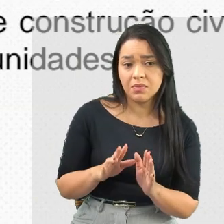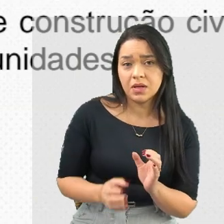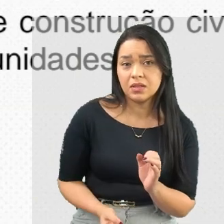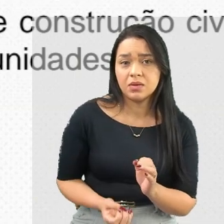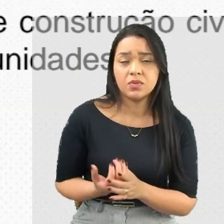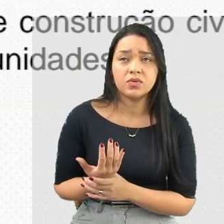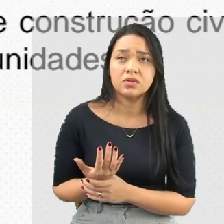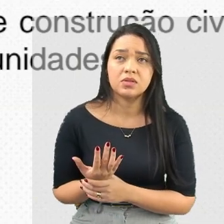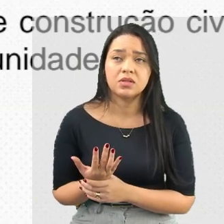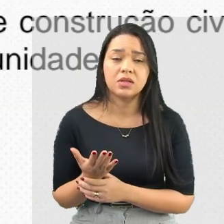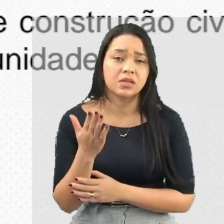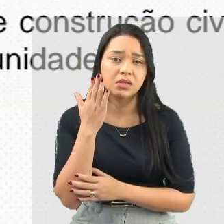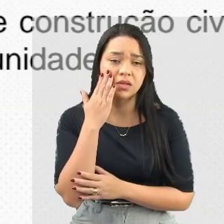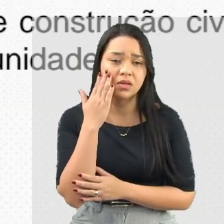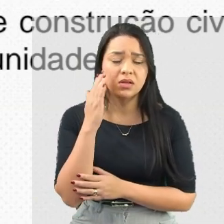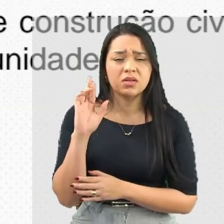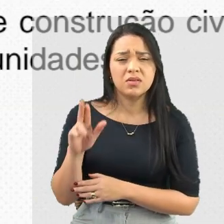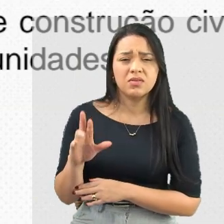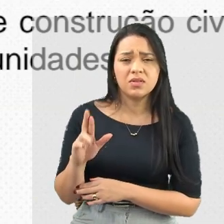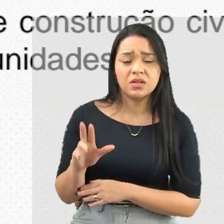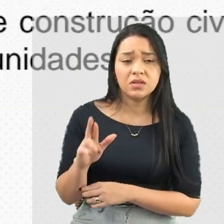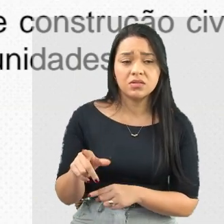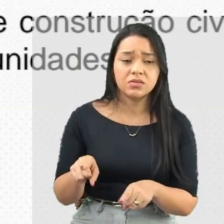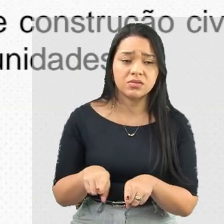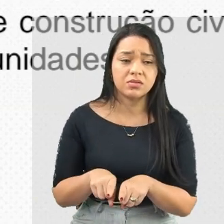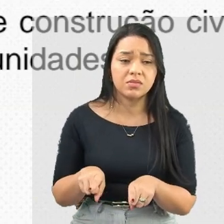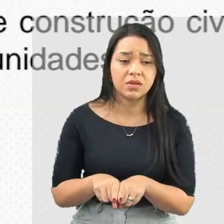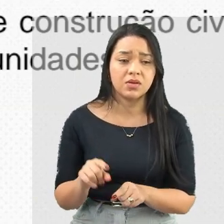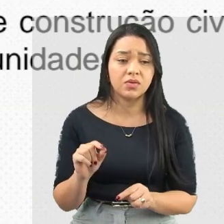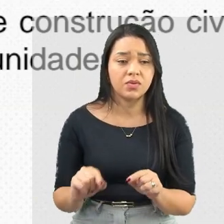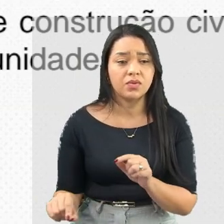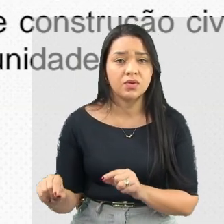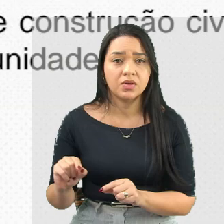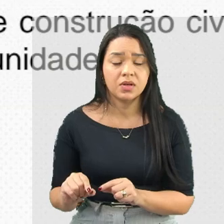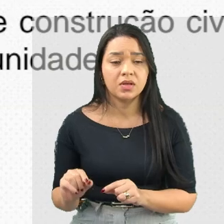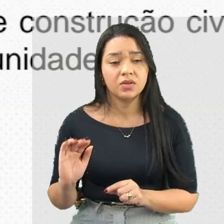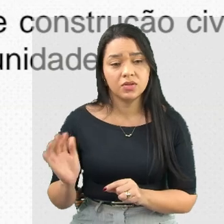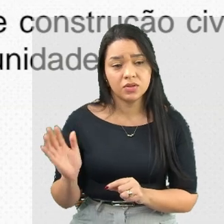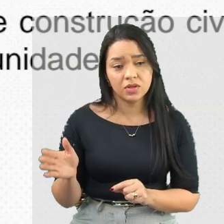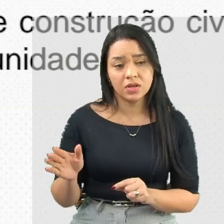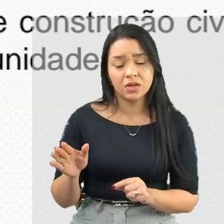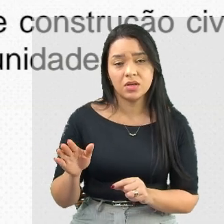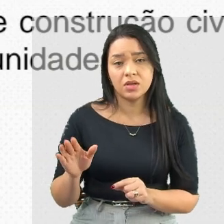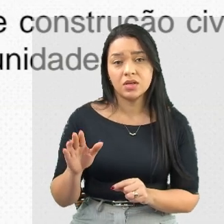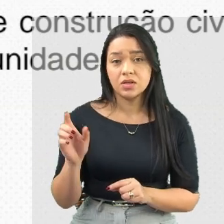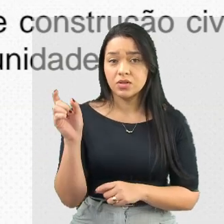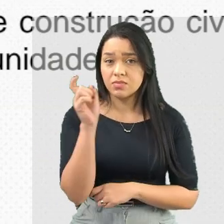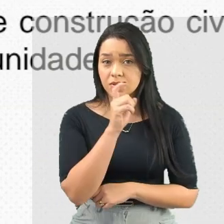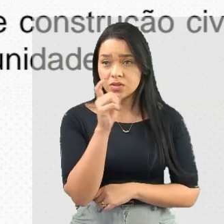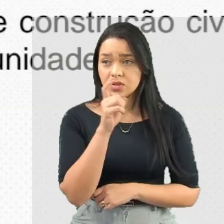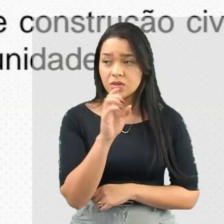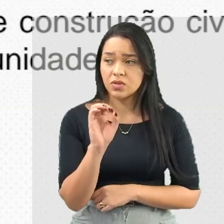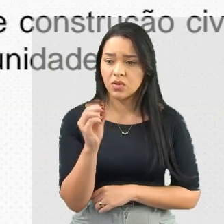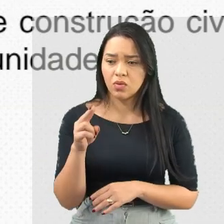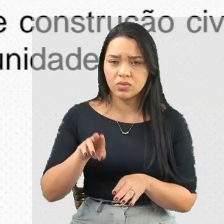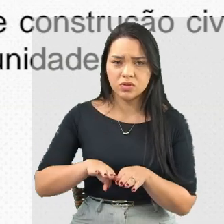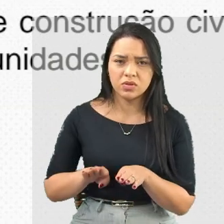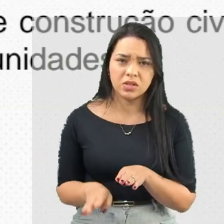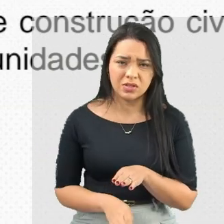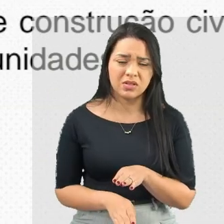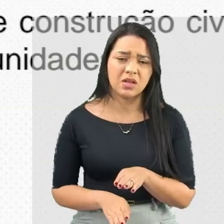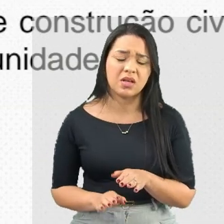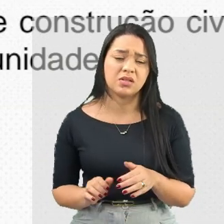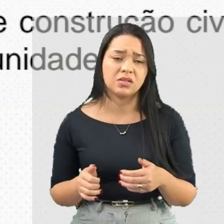né, compreensões equivocadas e acabar se tornando um reprodutor de equívocos ou de mentiras ou de desonestidades, né?